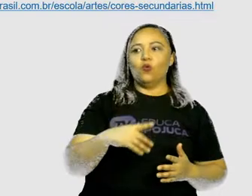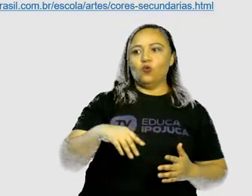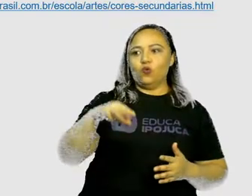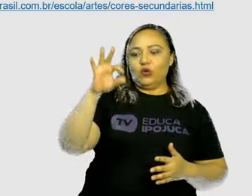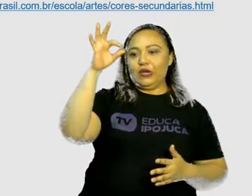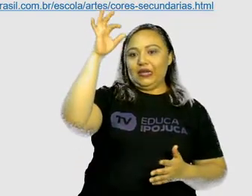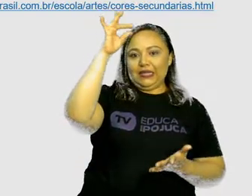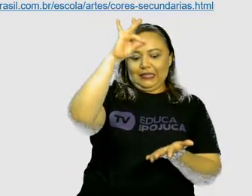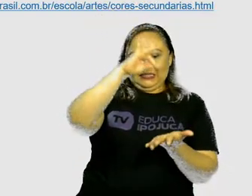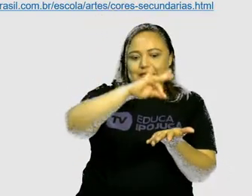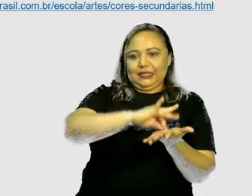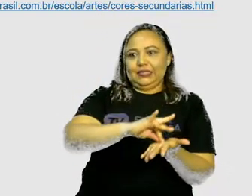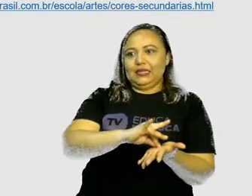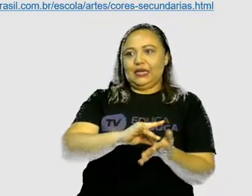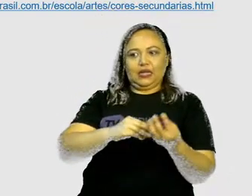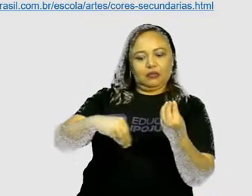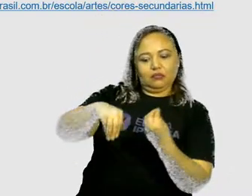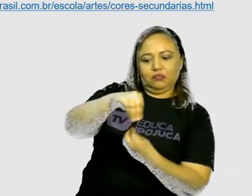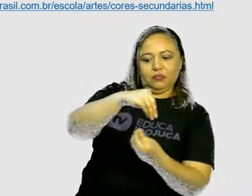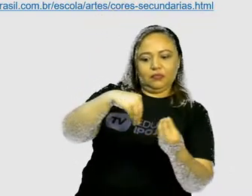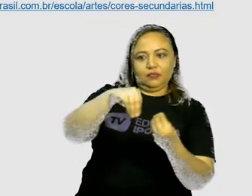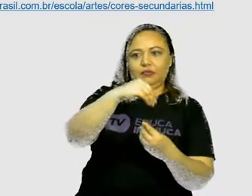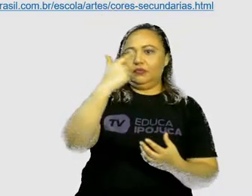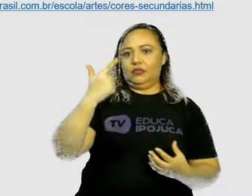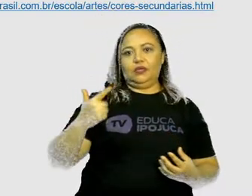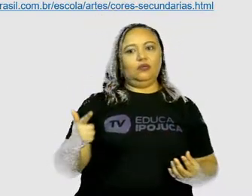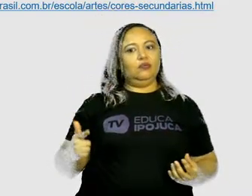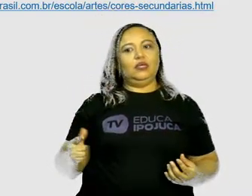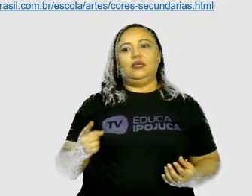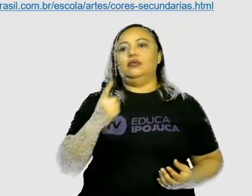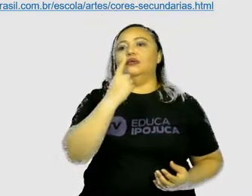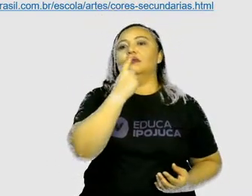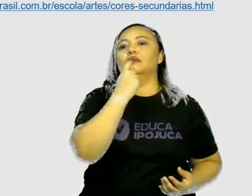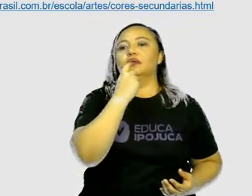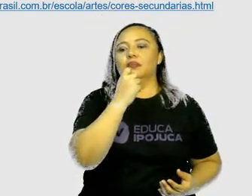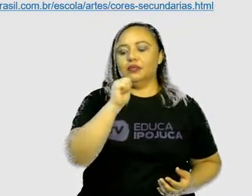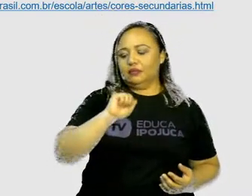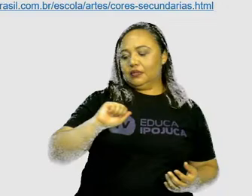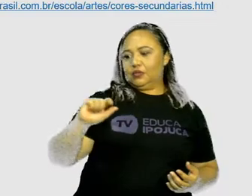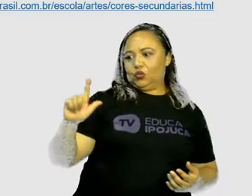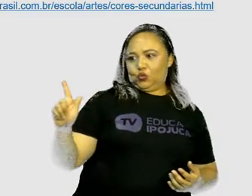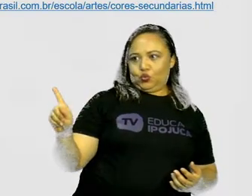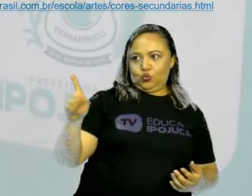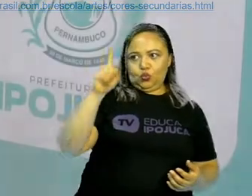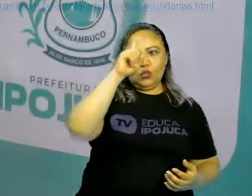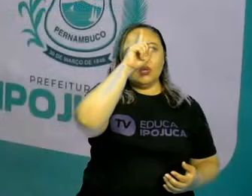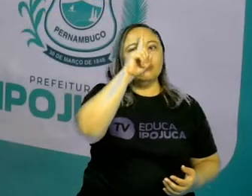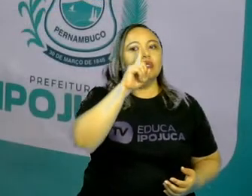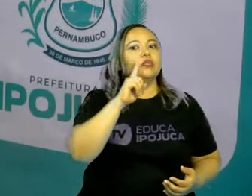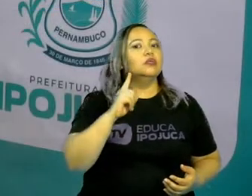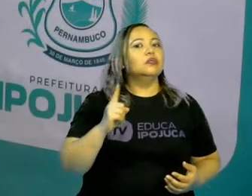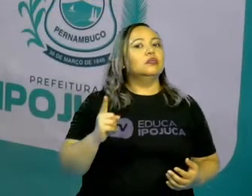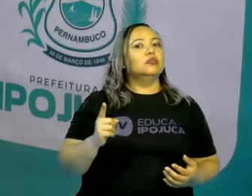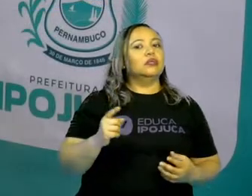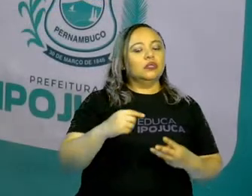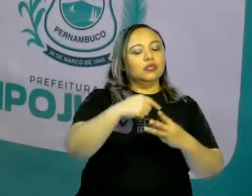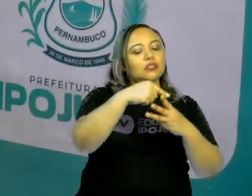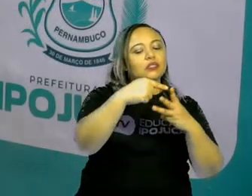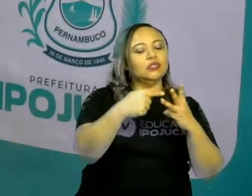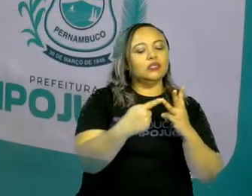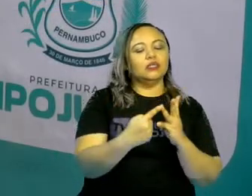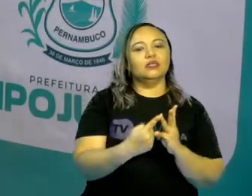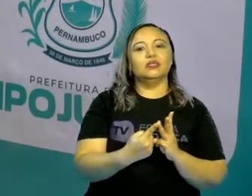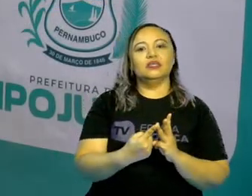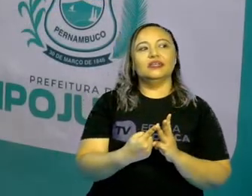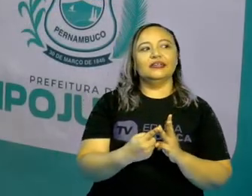a mistura de outras cores. São elas vermelho, azul e amarelo. Ou seja,